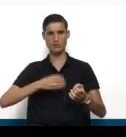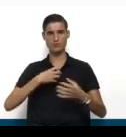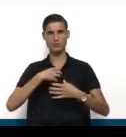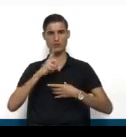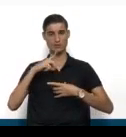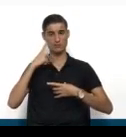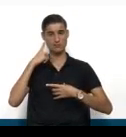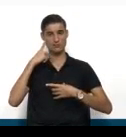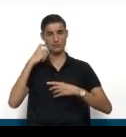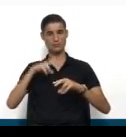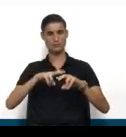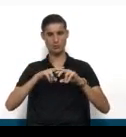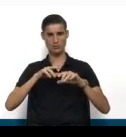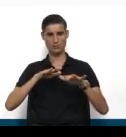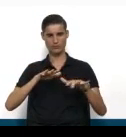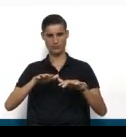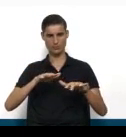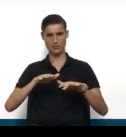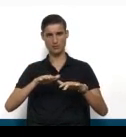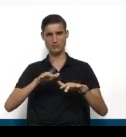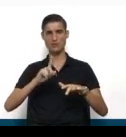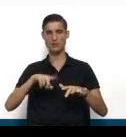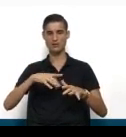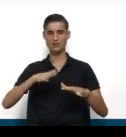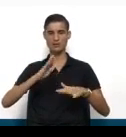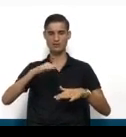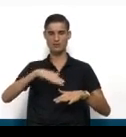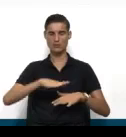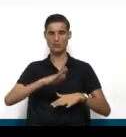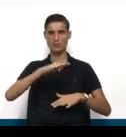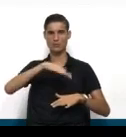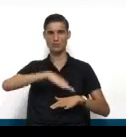ele é produzido pela vibração dessas